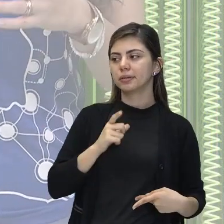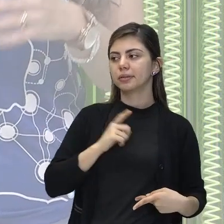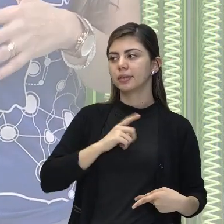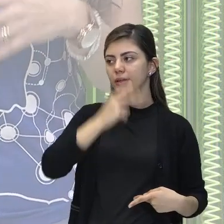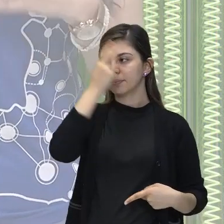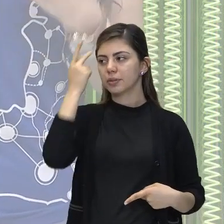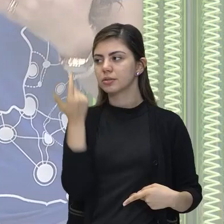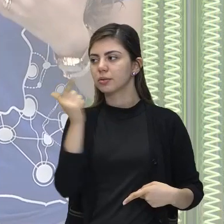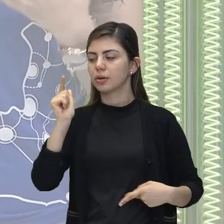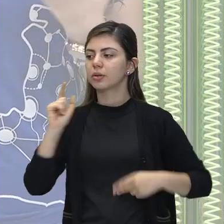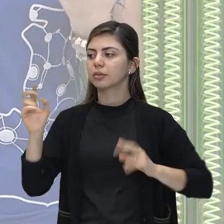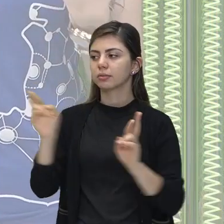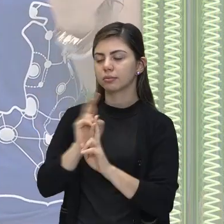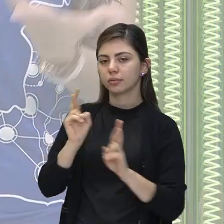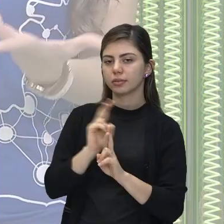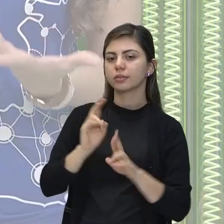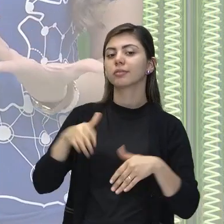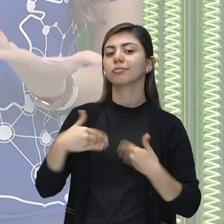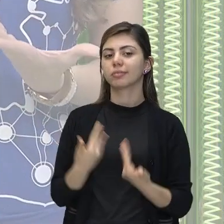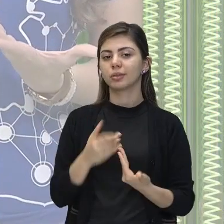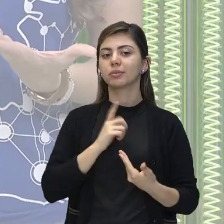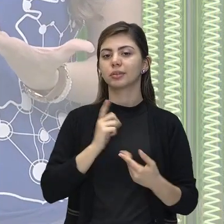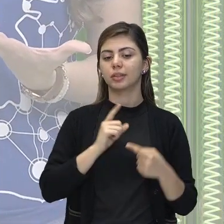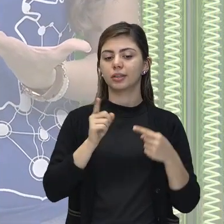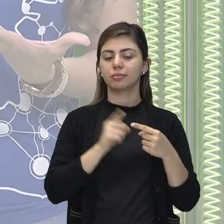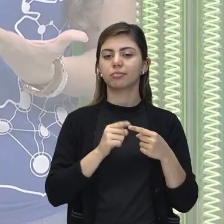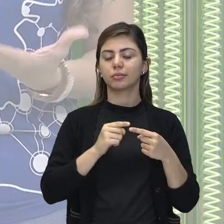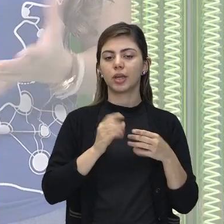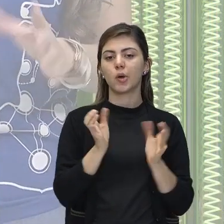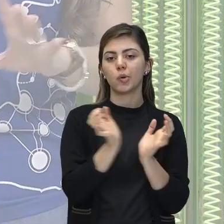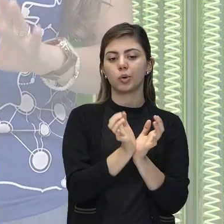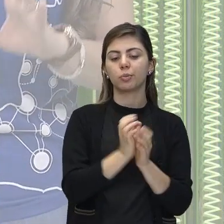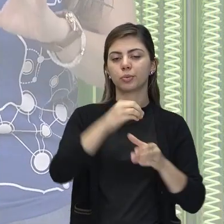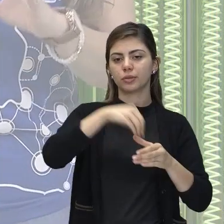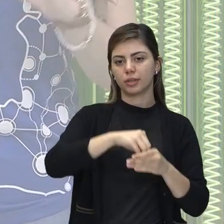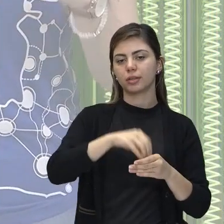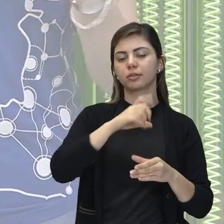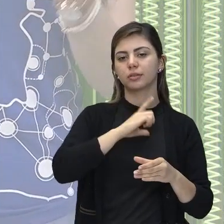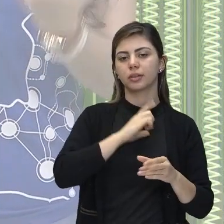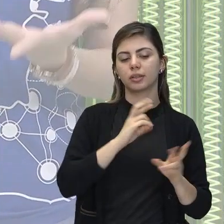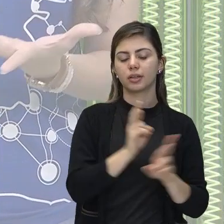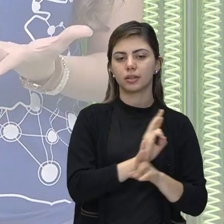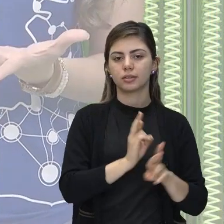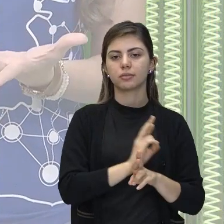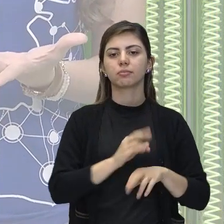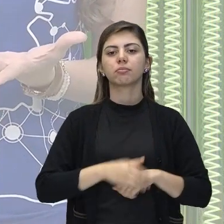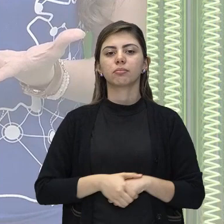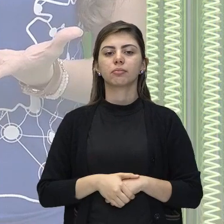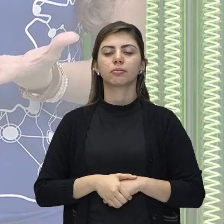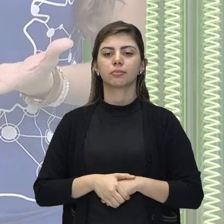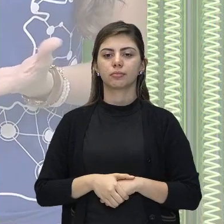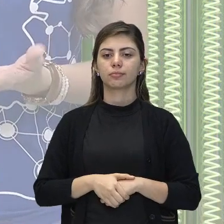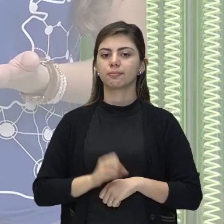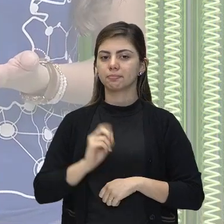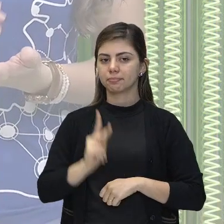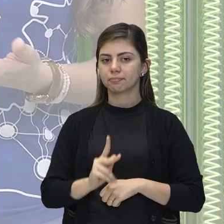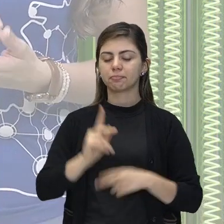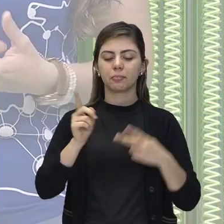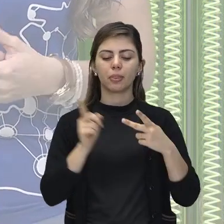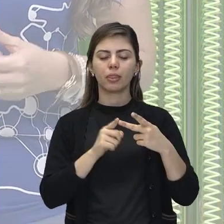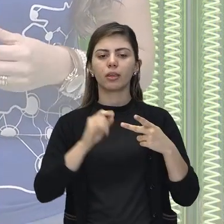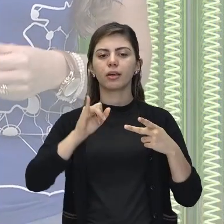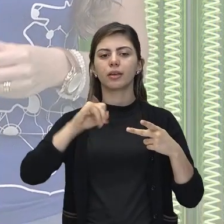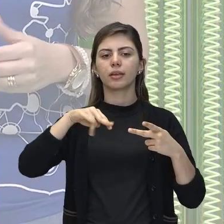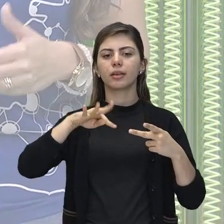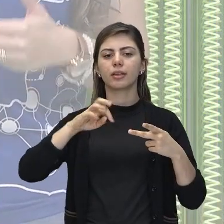outro, eu tenho uma relação intraespecífica, certo? Porque é uma única espécie. Agora, quando